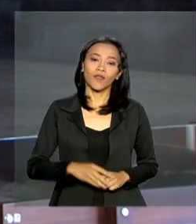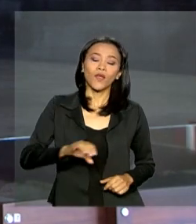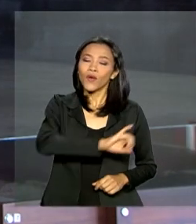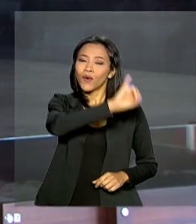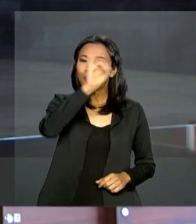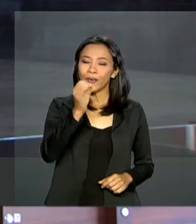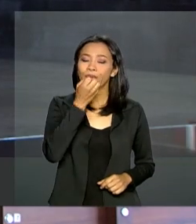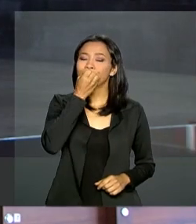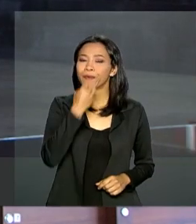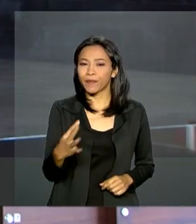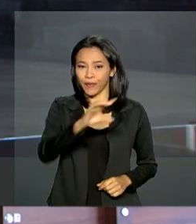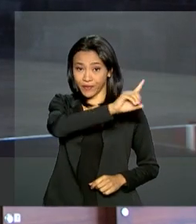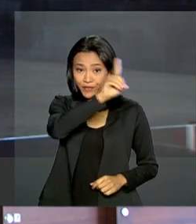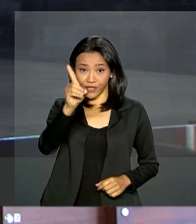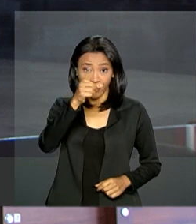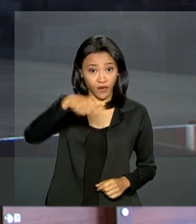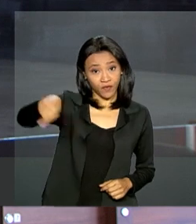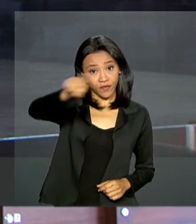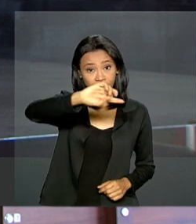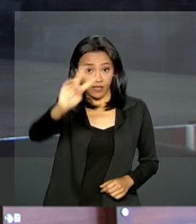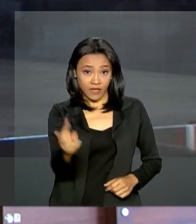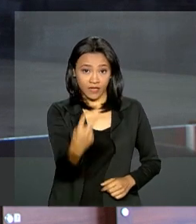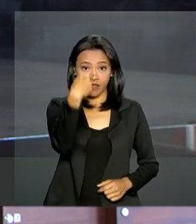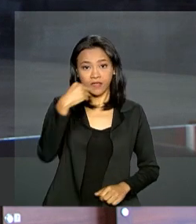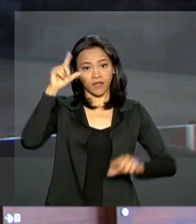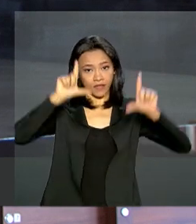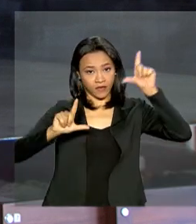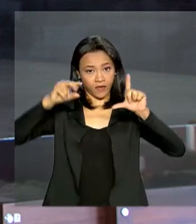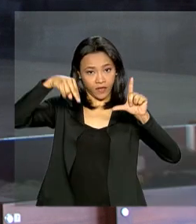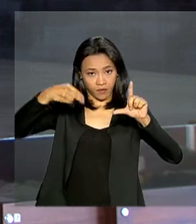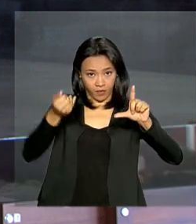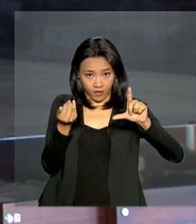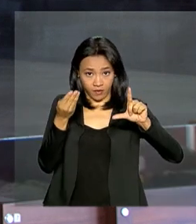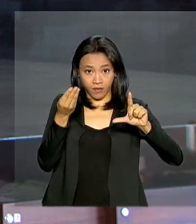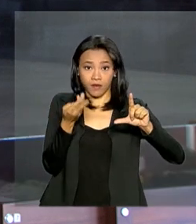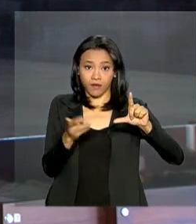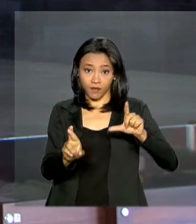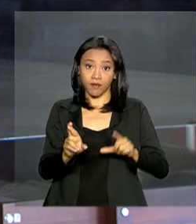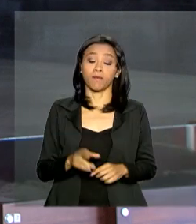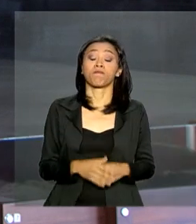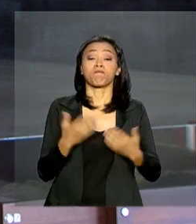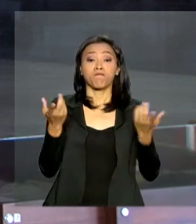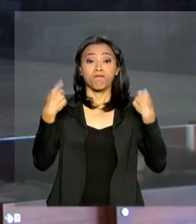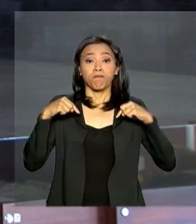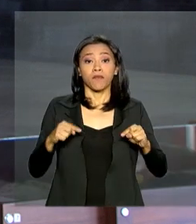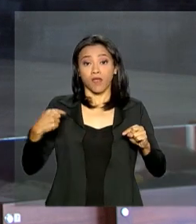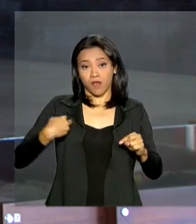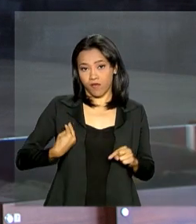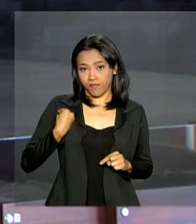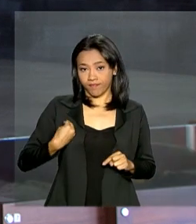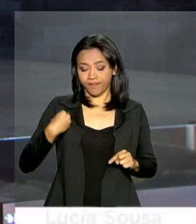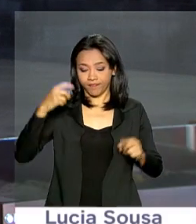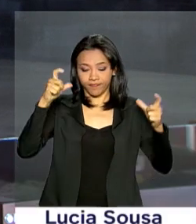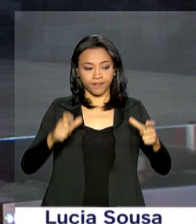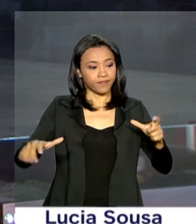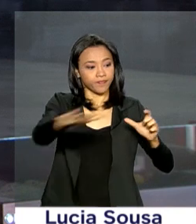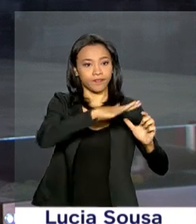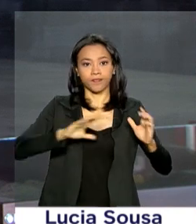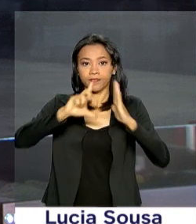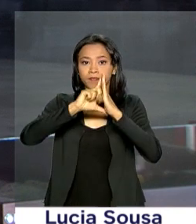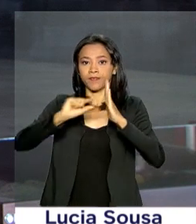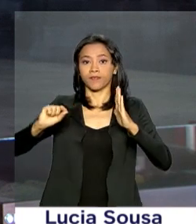Olá bom dia para você que acompanha a inbr a TV do governo federal eu estou no Palácio do Planalto onde começou há